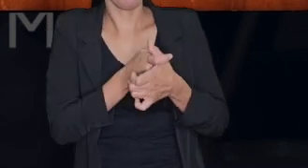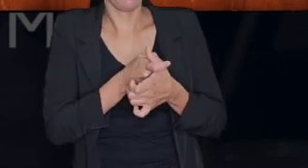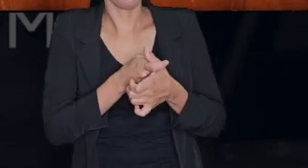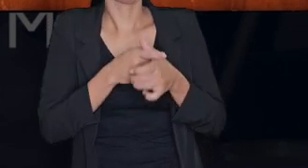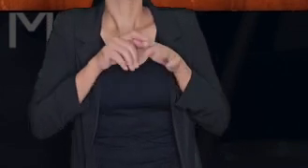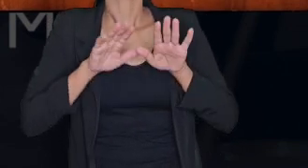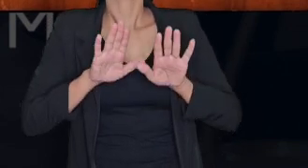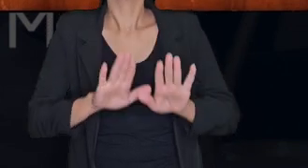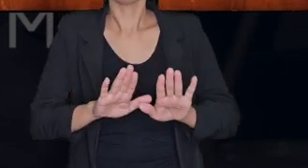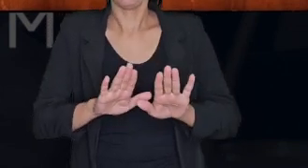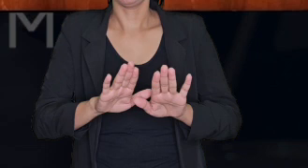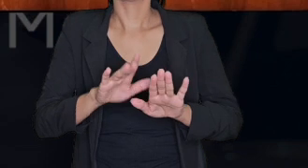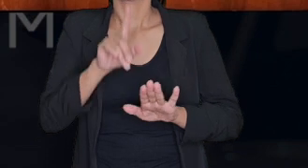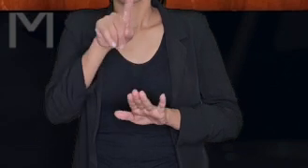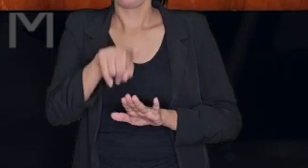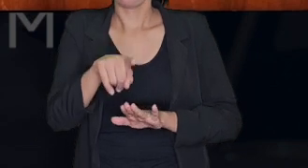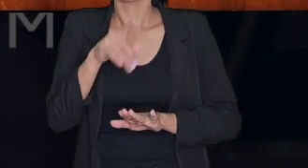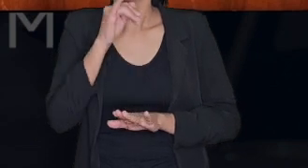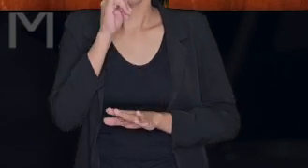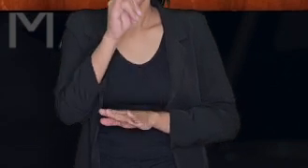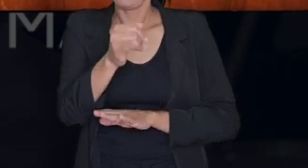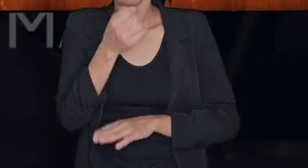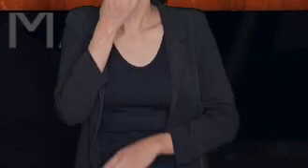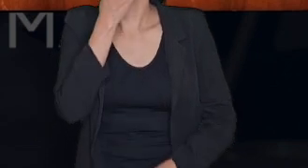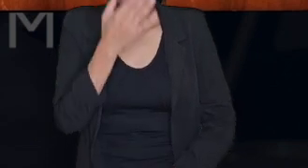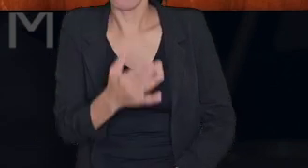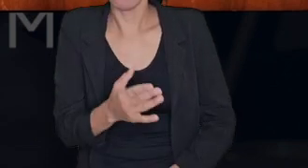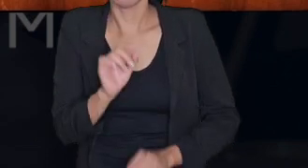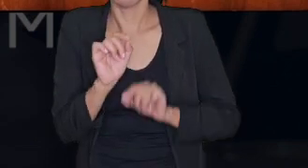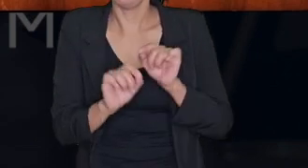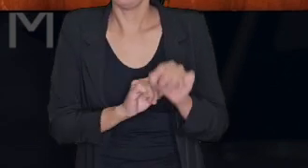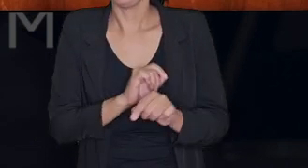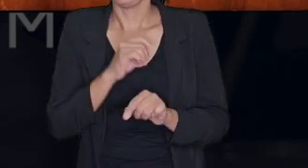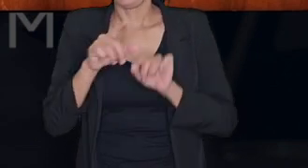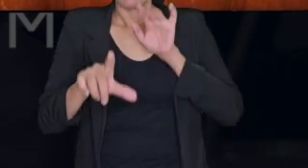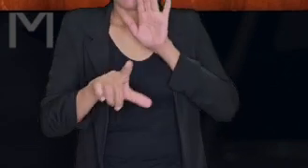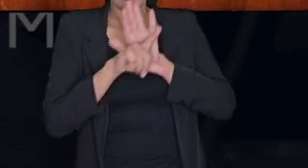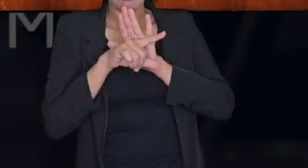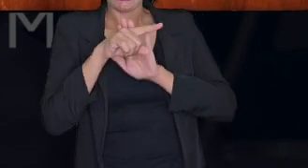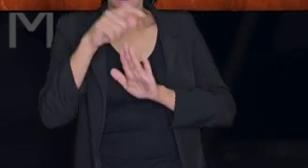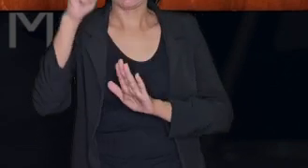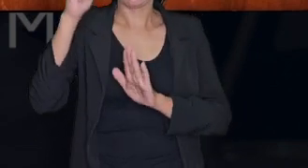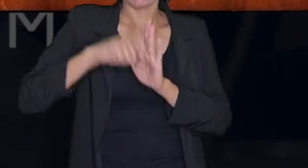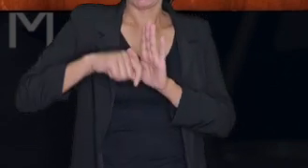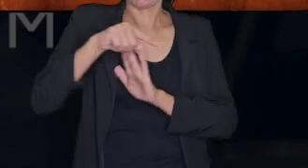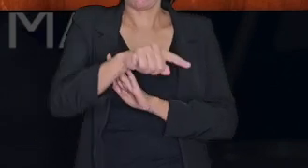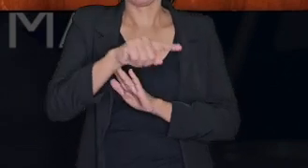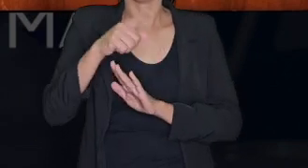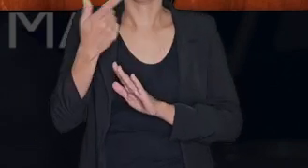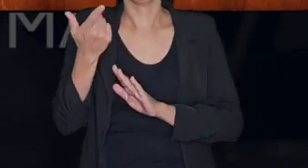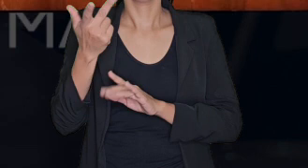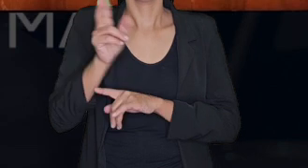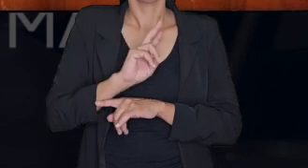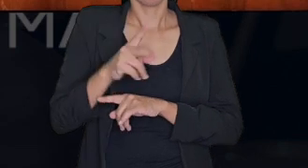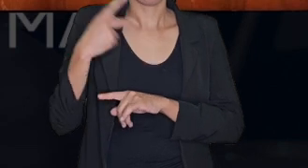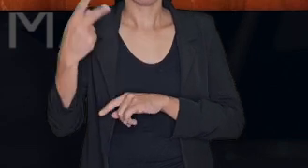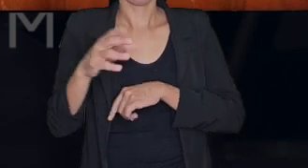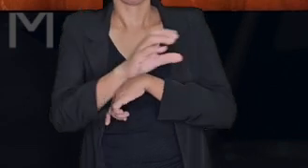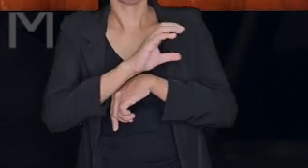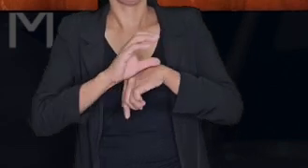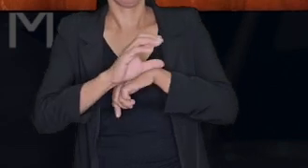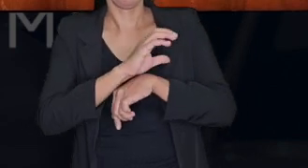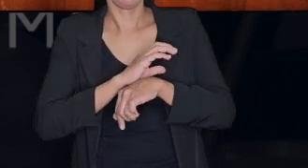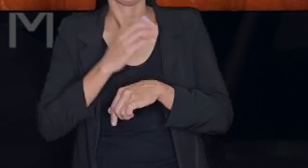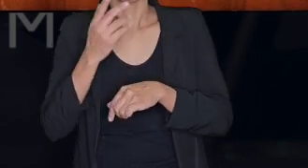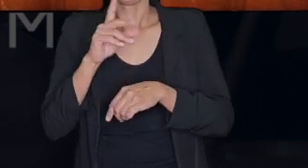feitos ajuizados contra o vendedor. Agora, é bom que se diga, por força de uma lei